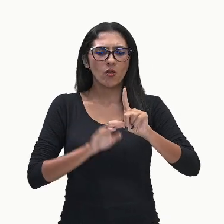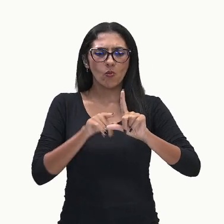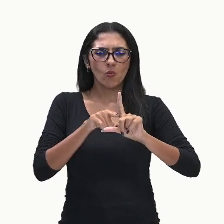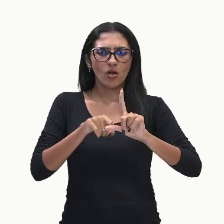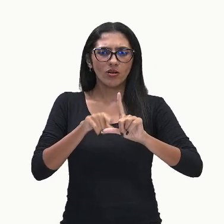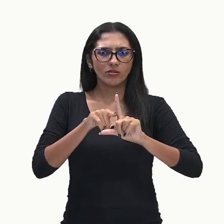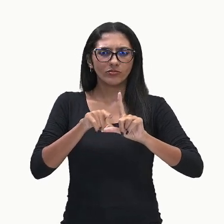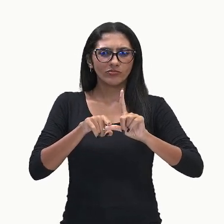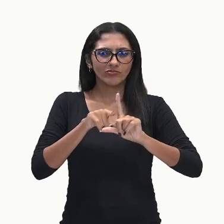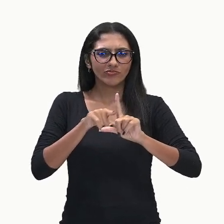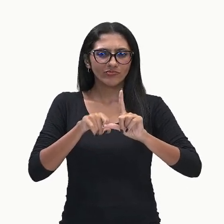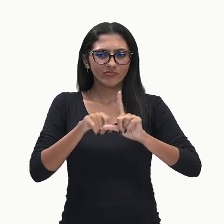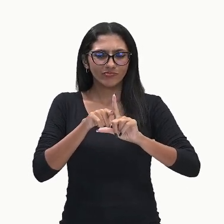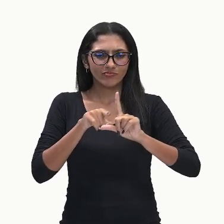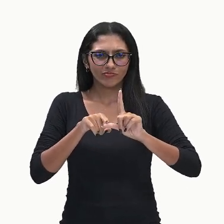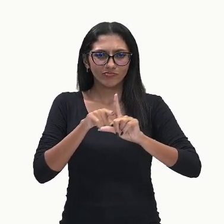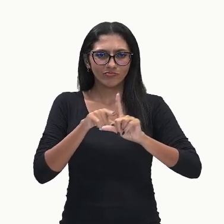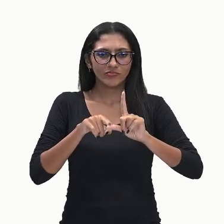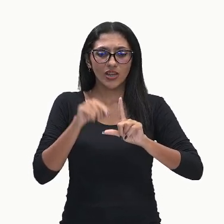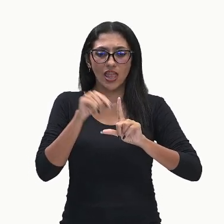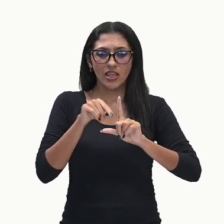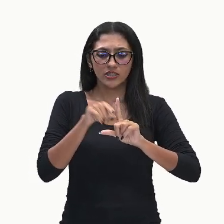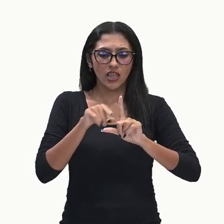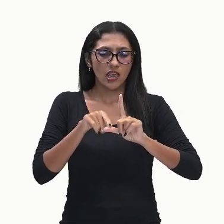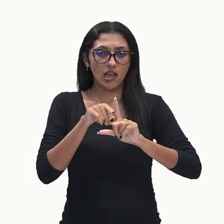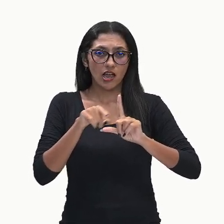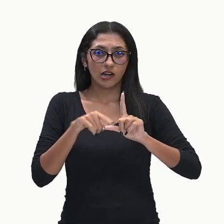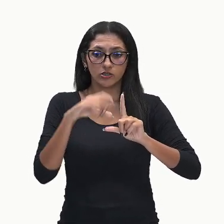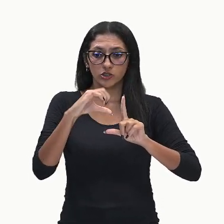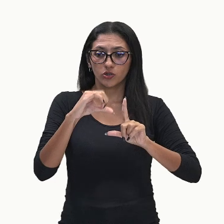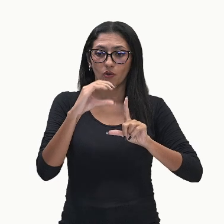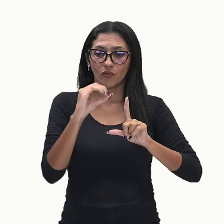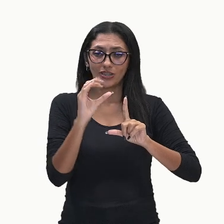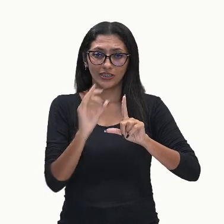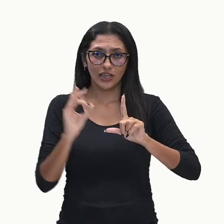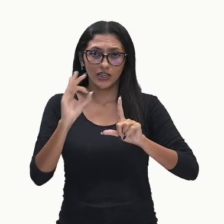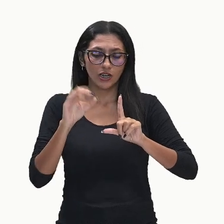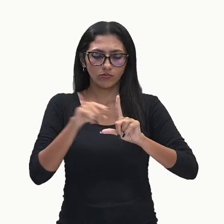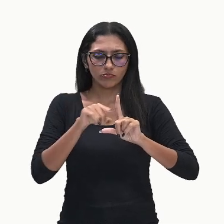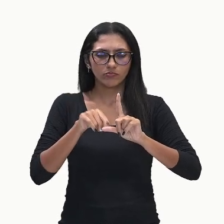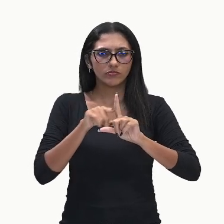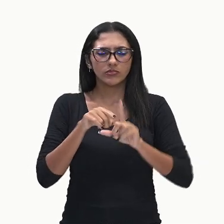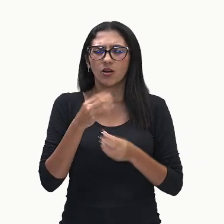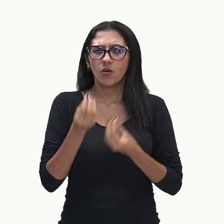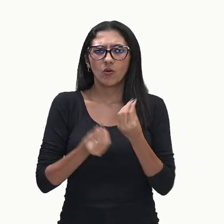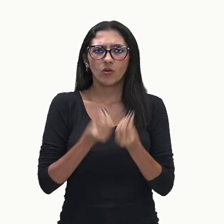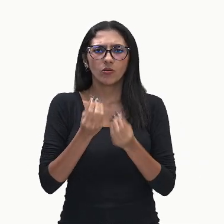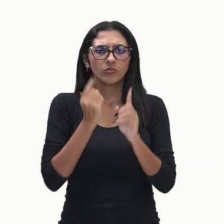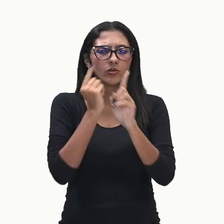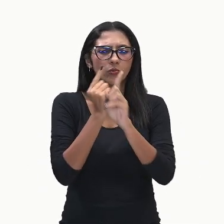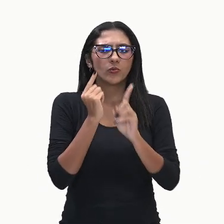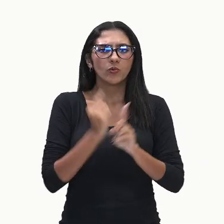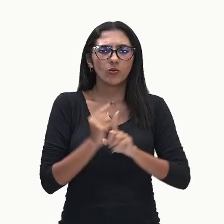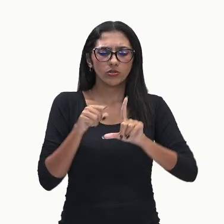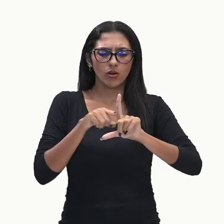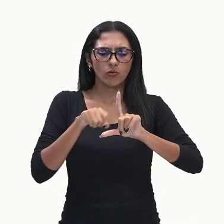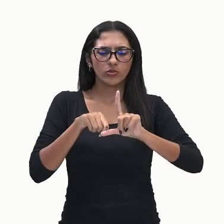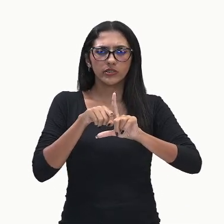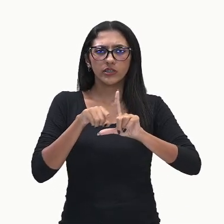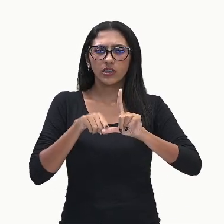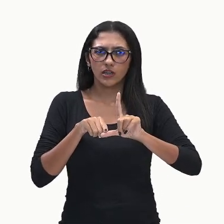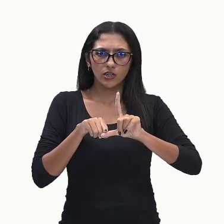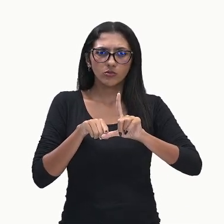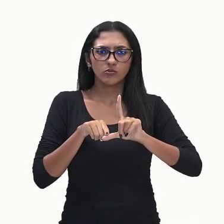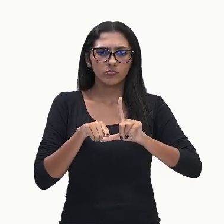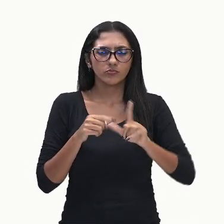90 graus. E aí você verifica o seguinte, como é que a gente faz para identificar um ângulo de 90 graus